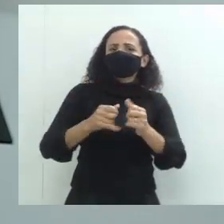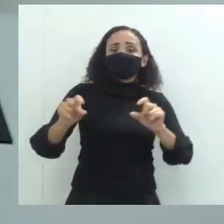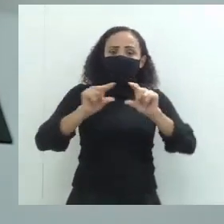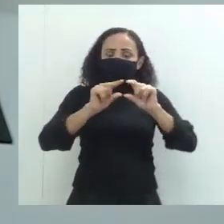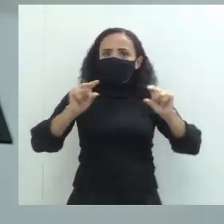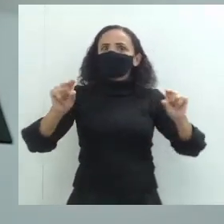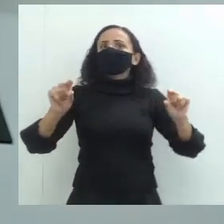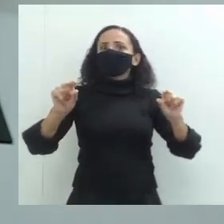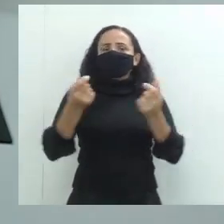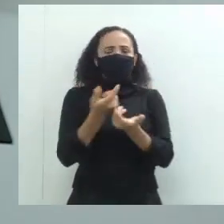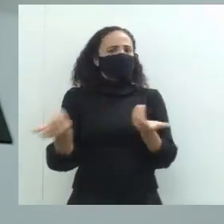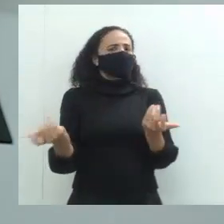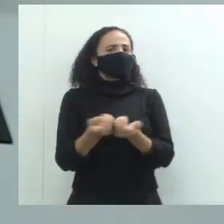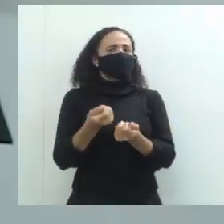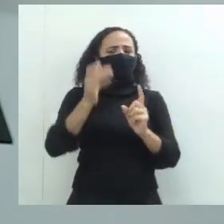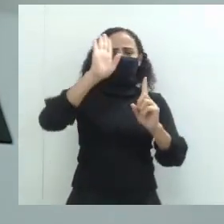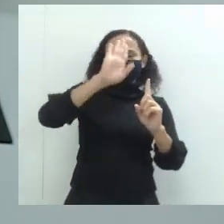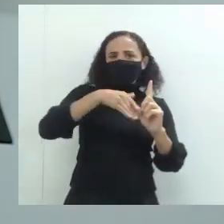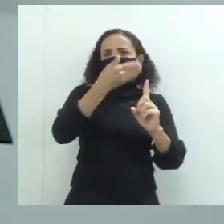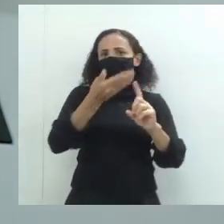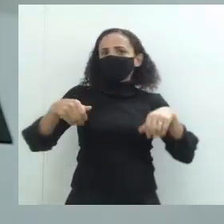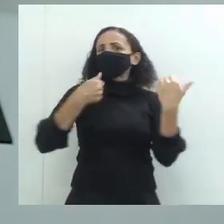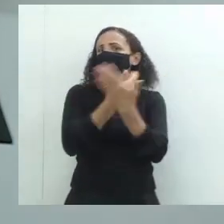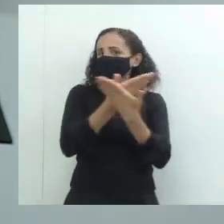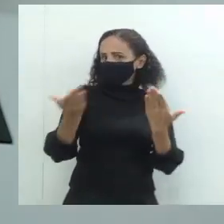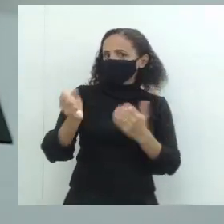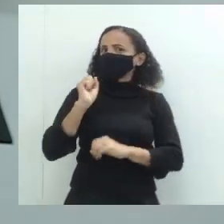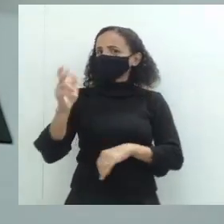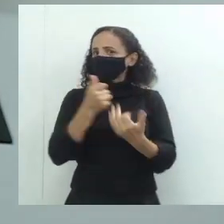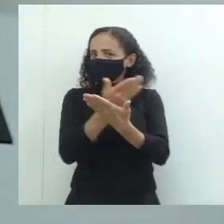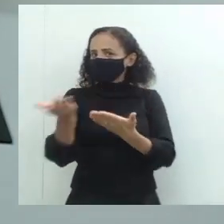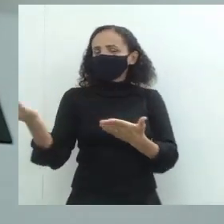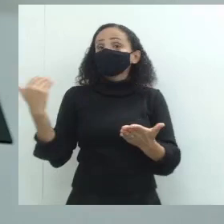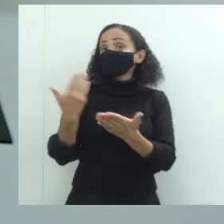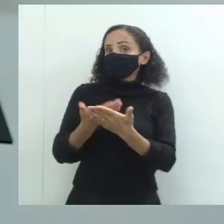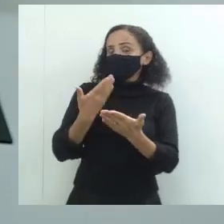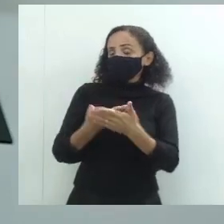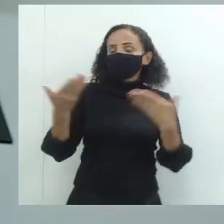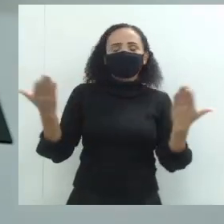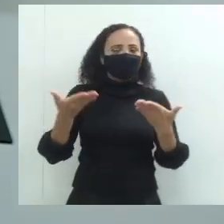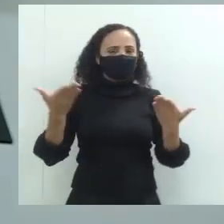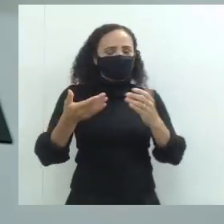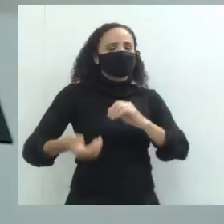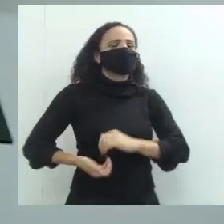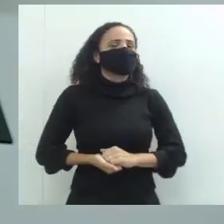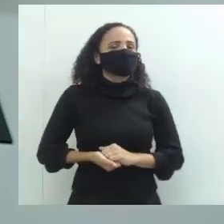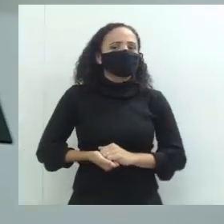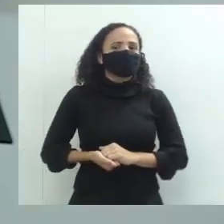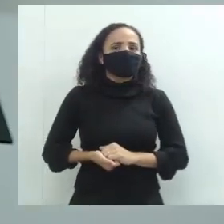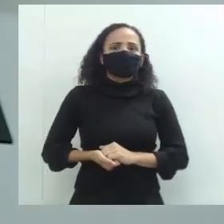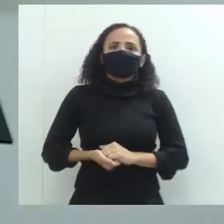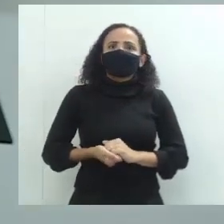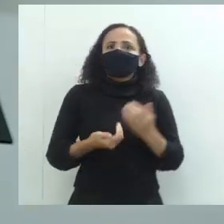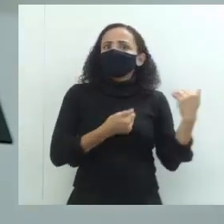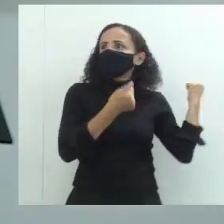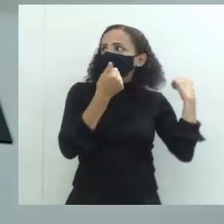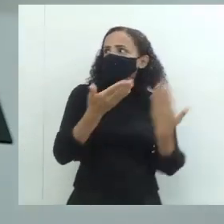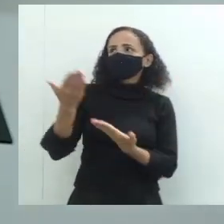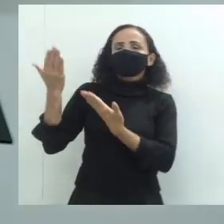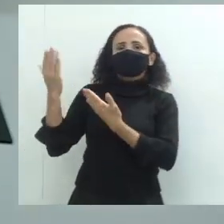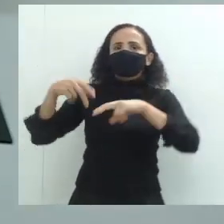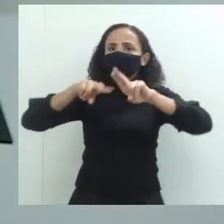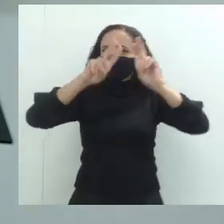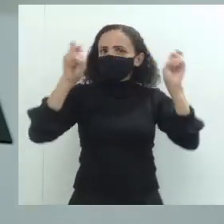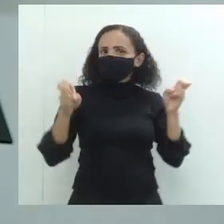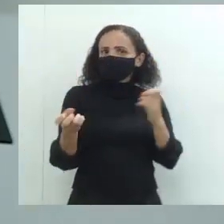completo para a gente aqui referenciar os nossos parceiros, tá bom? Vamos para a nossa videoaula de hoje, expressões algébricas